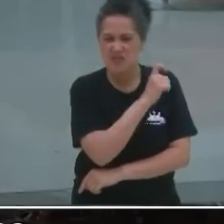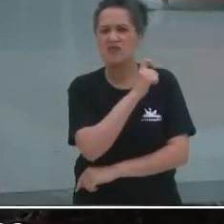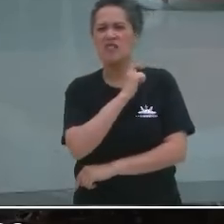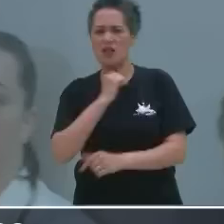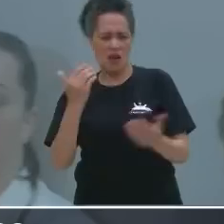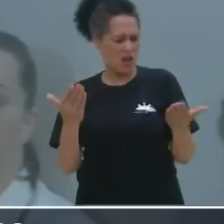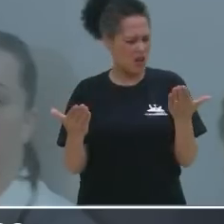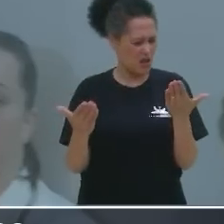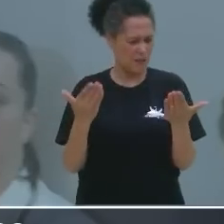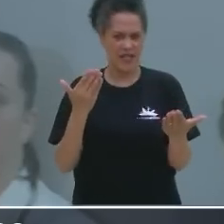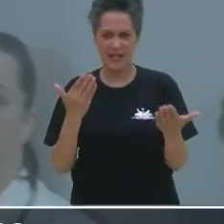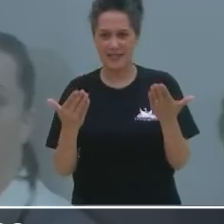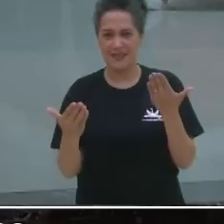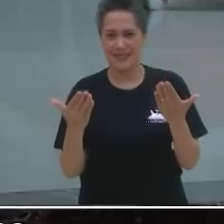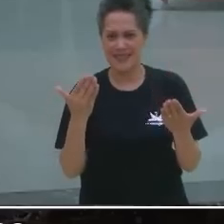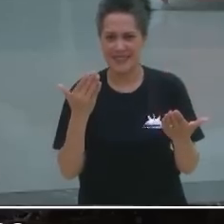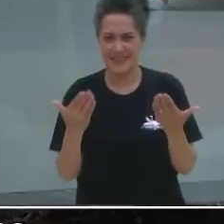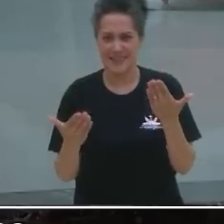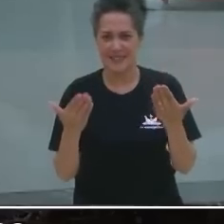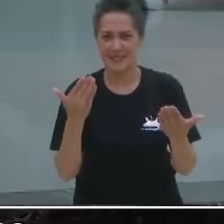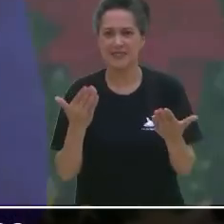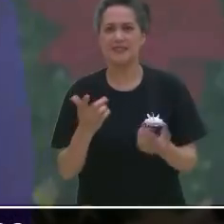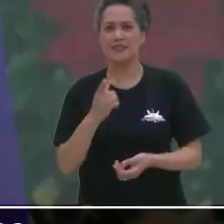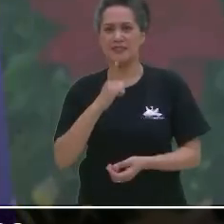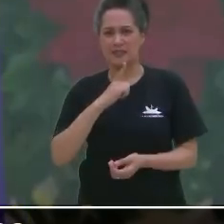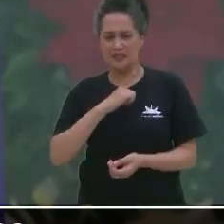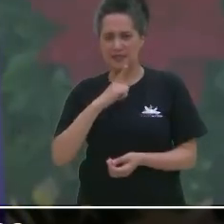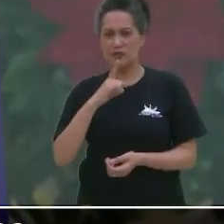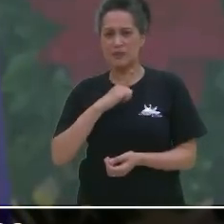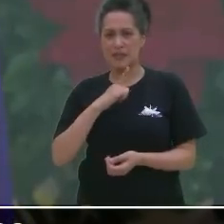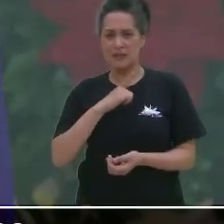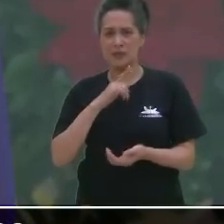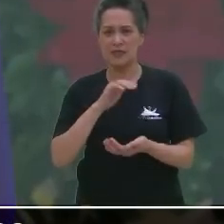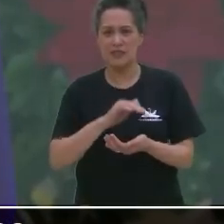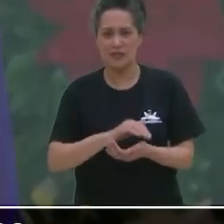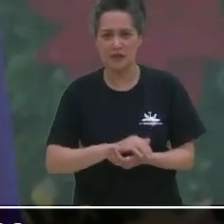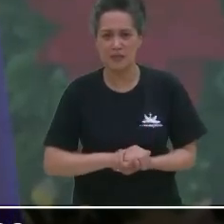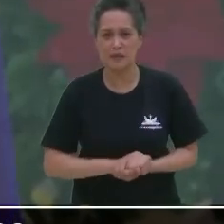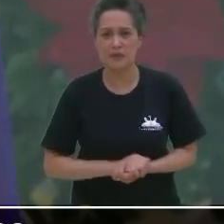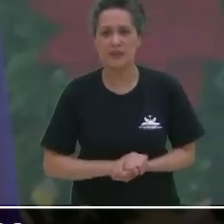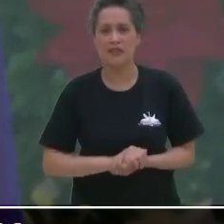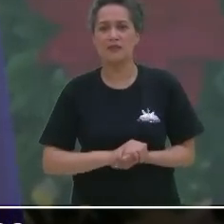compensações, sem viver a imoralidade.